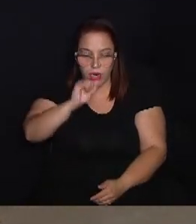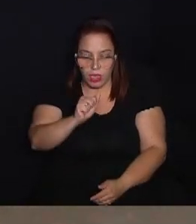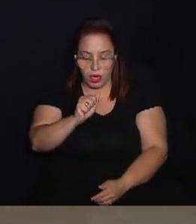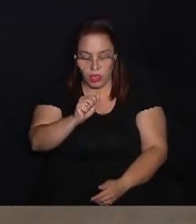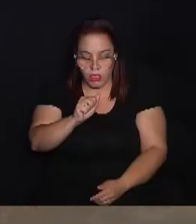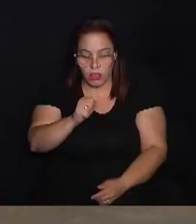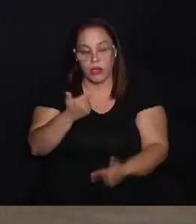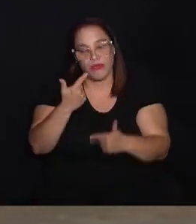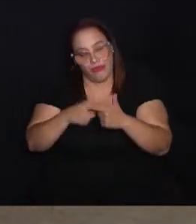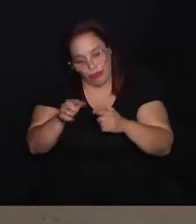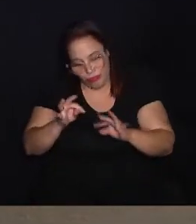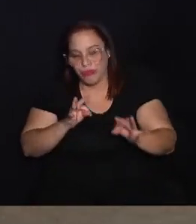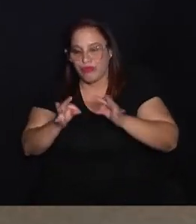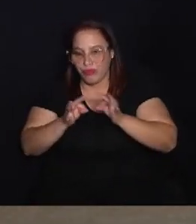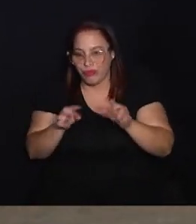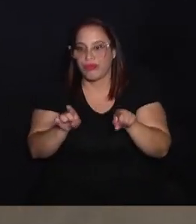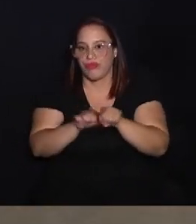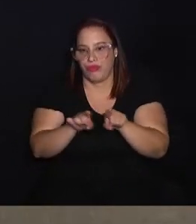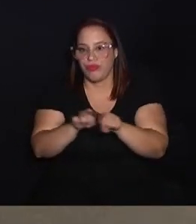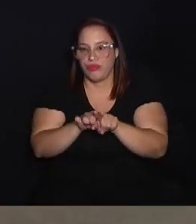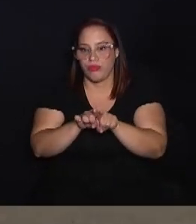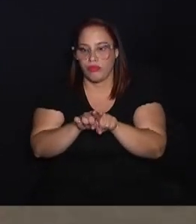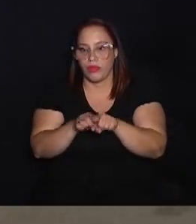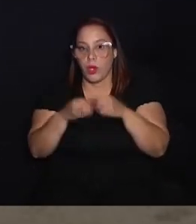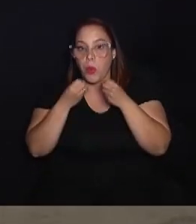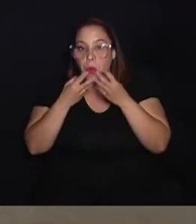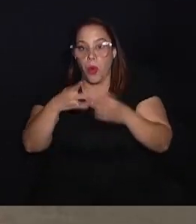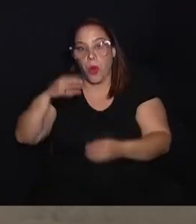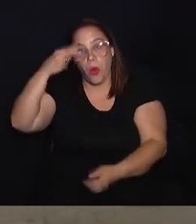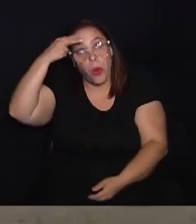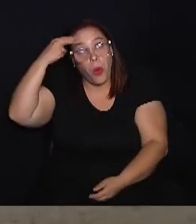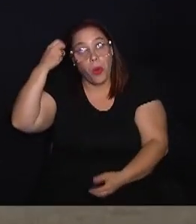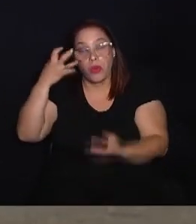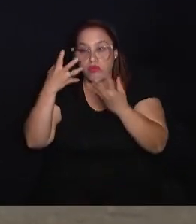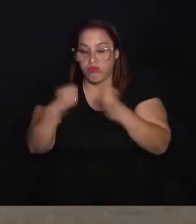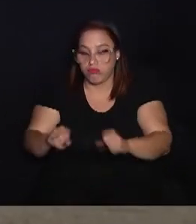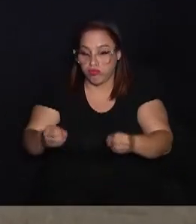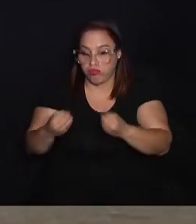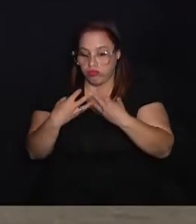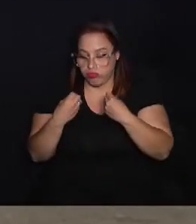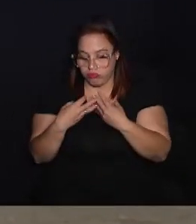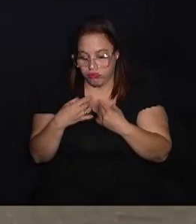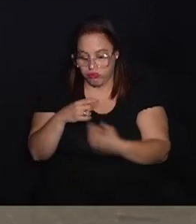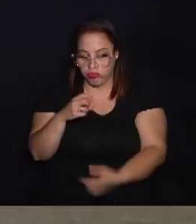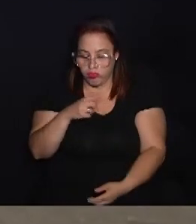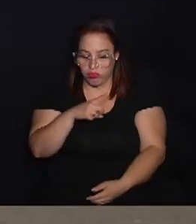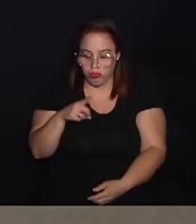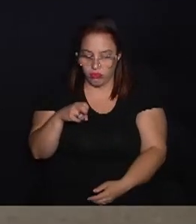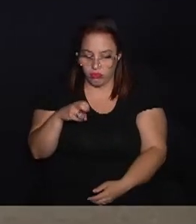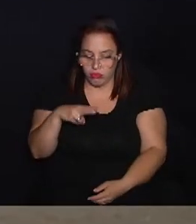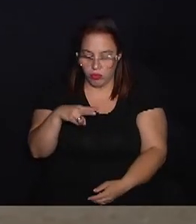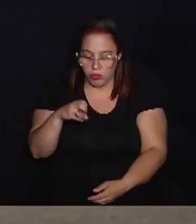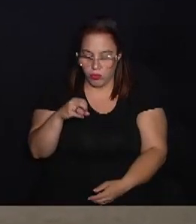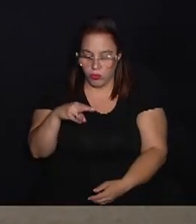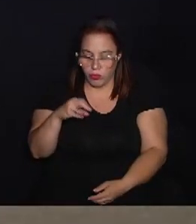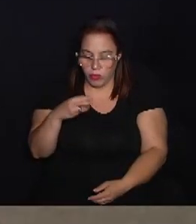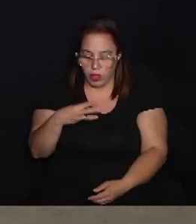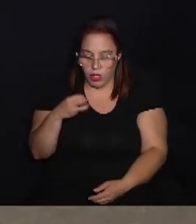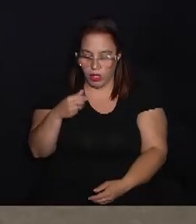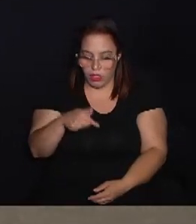escolas da Zona 274. Escola Municipal de Ensino Fundamental Avelino Canaza, na Vila